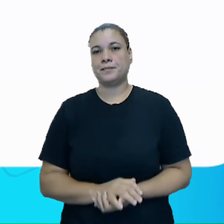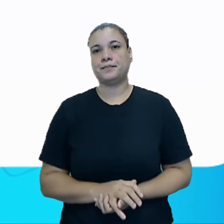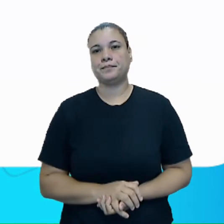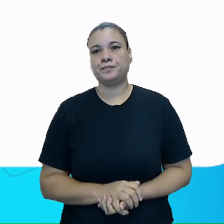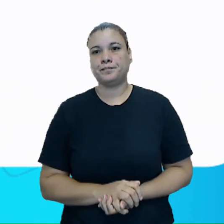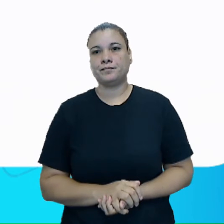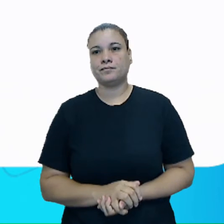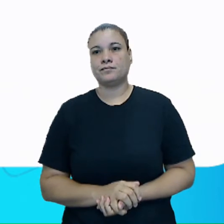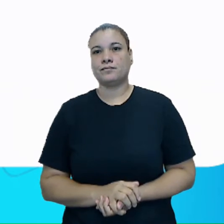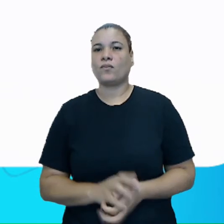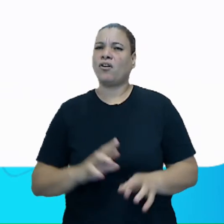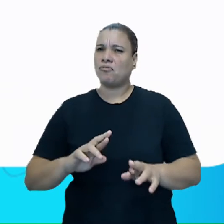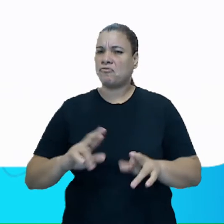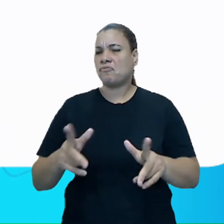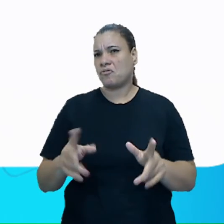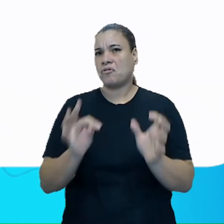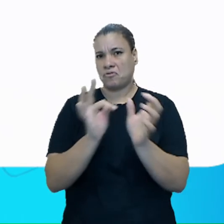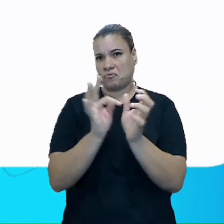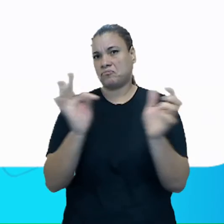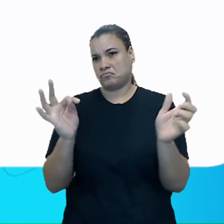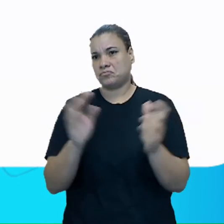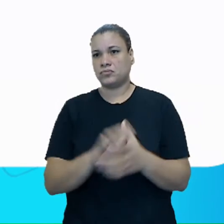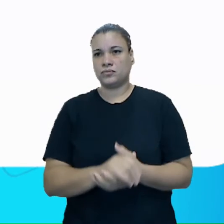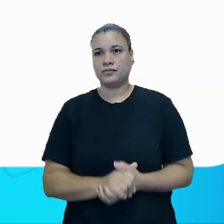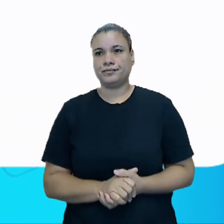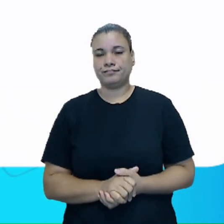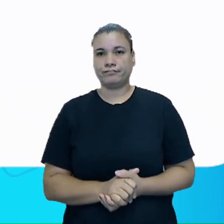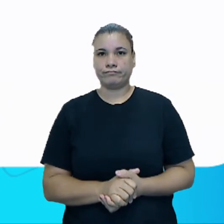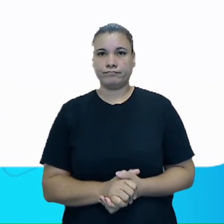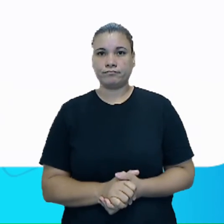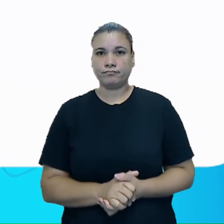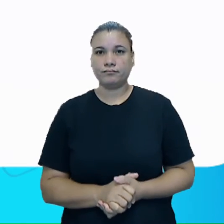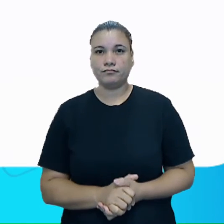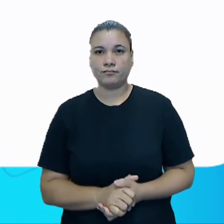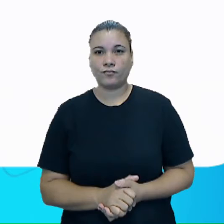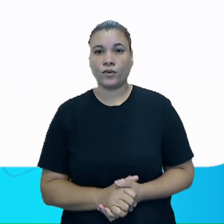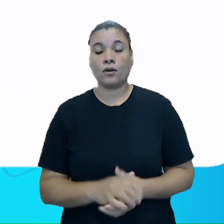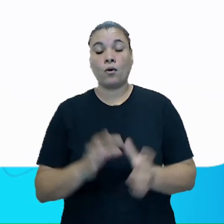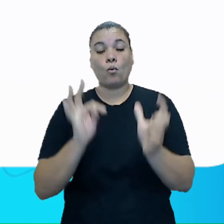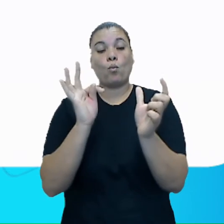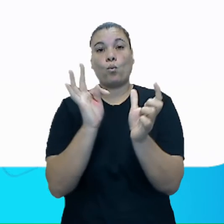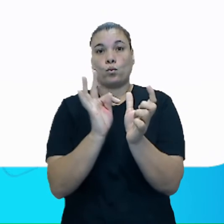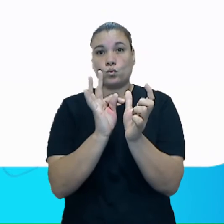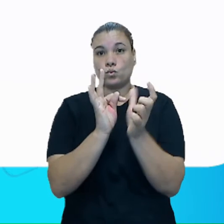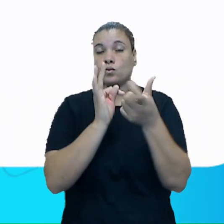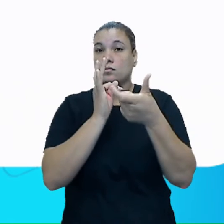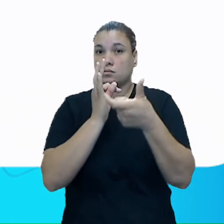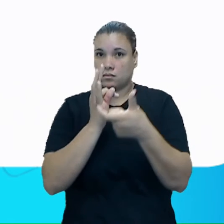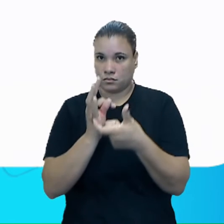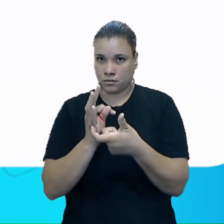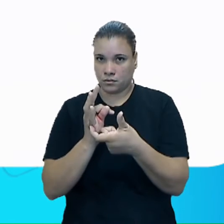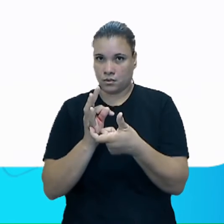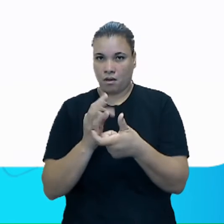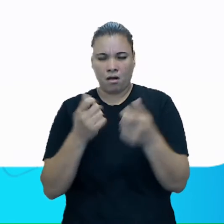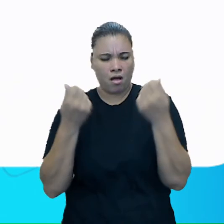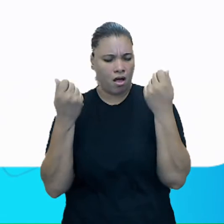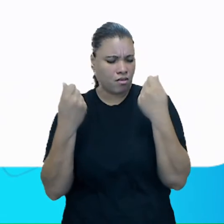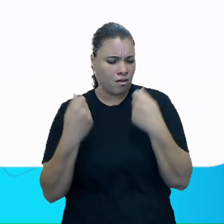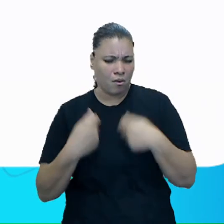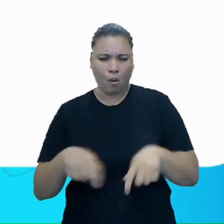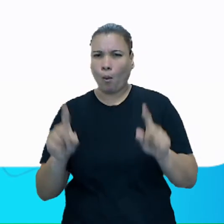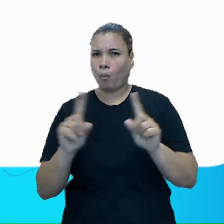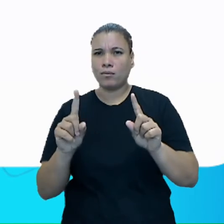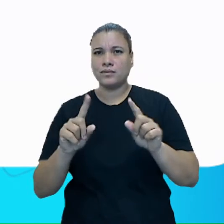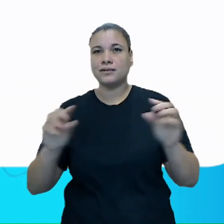Ó, diferente dos verbos transitivos, os intransitivos não exigem complementos.